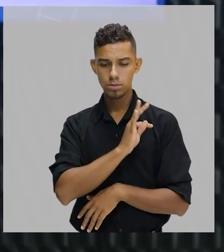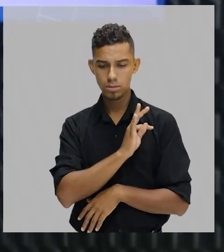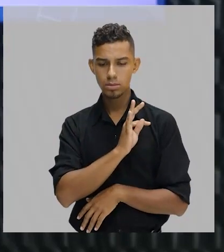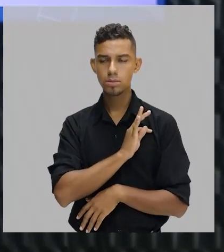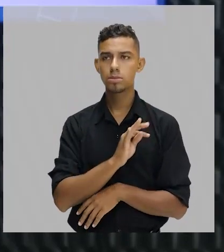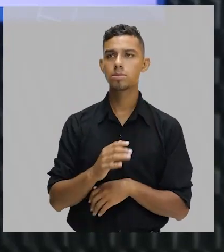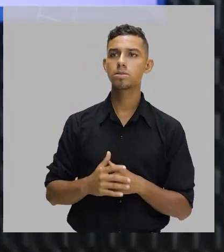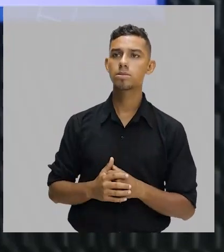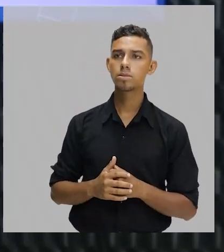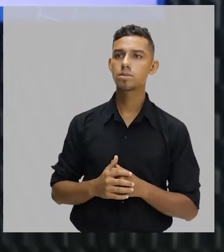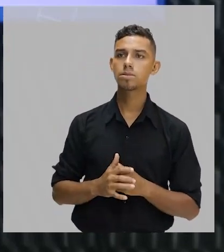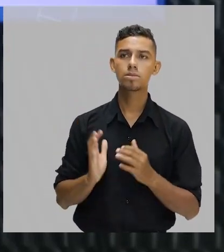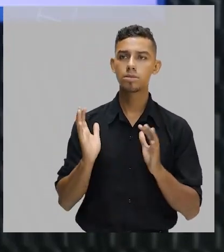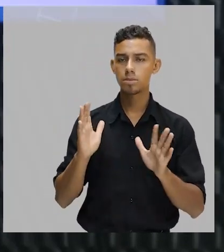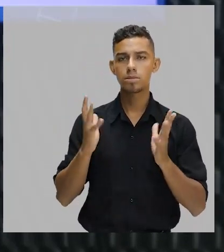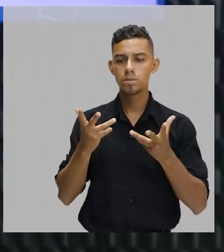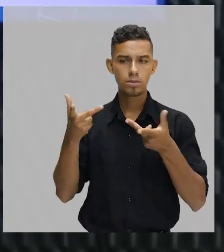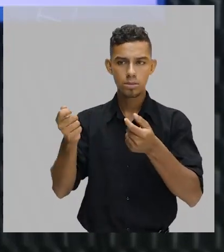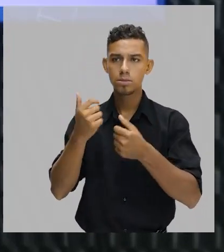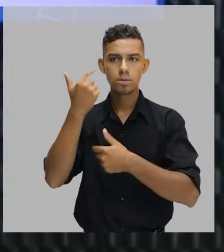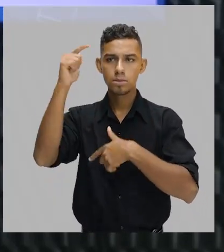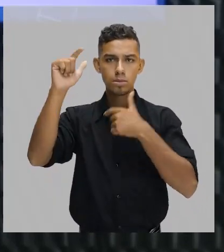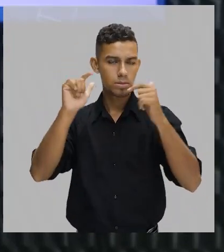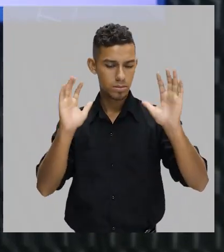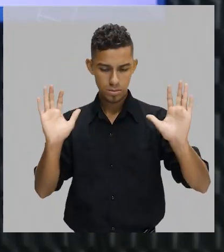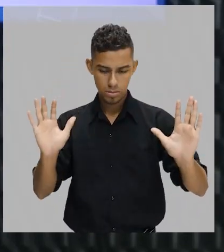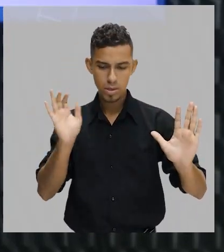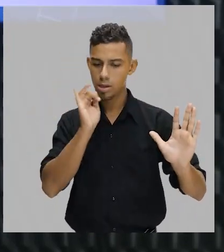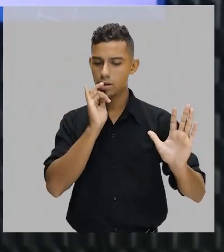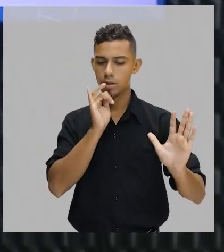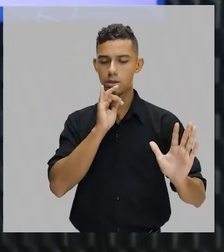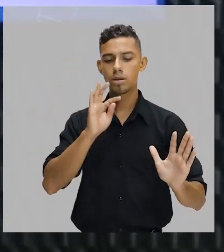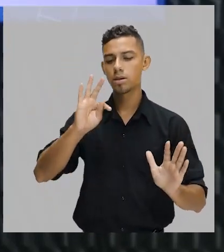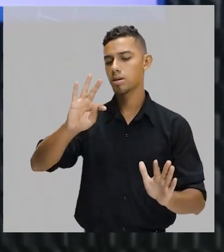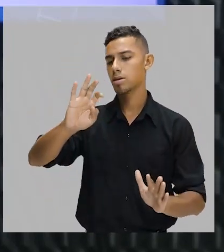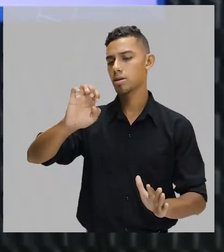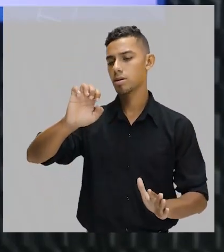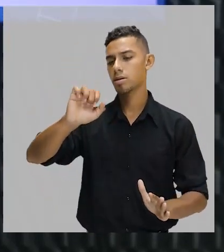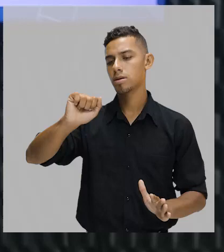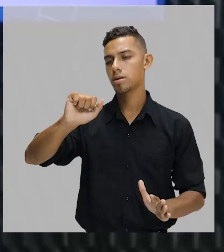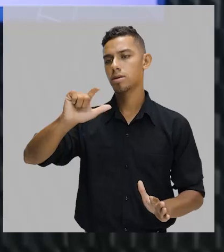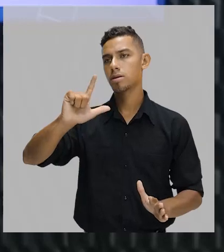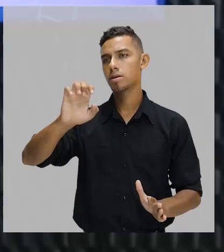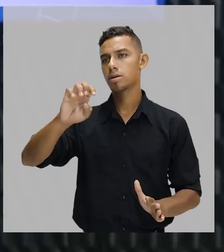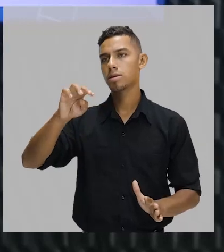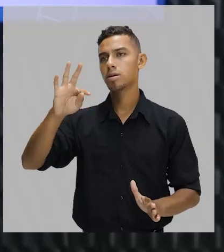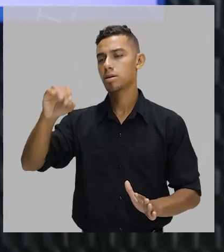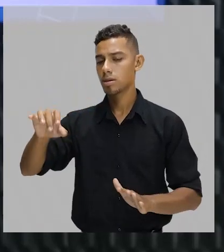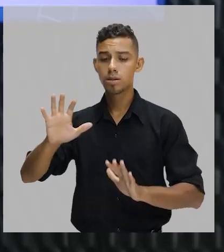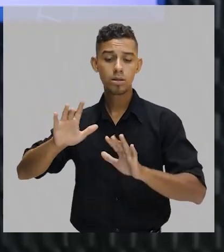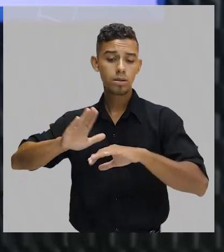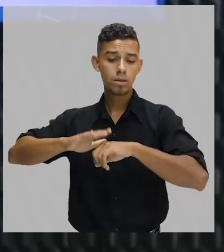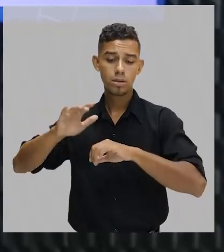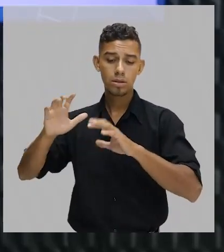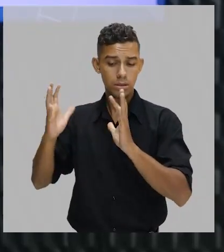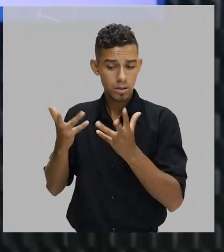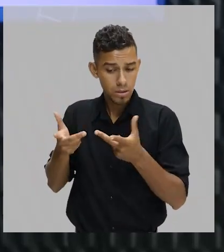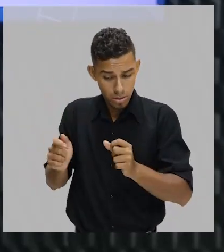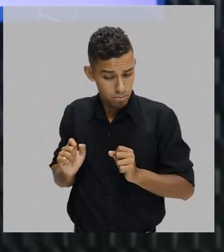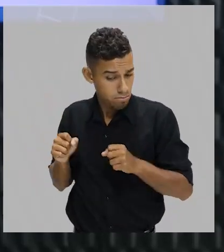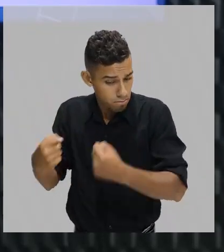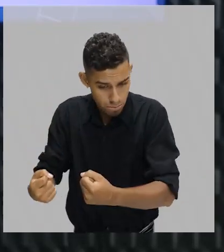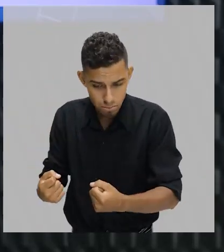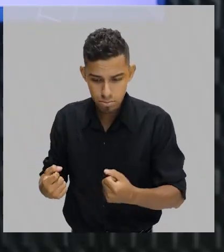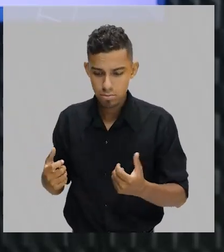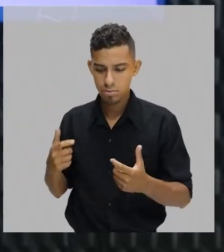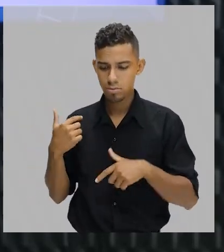isso. Talento é outra história. Não vamos comentar sobre isso. O talento depende, em muitos casos, né, da capacidade que você tem de se jogar no trabalho. Não tem